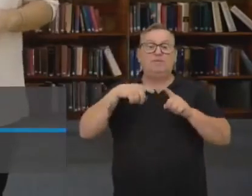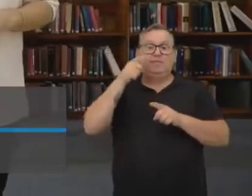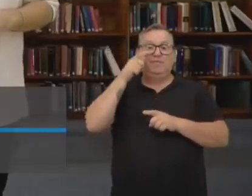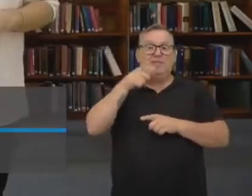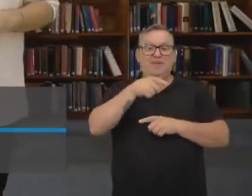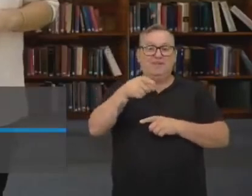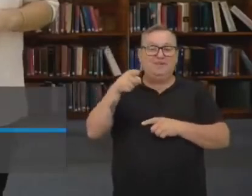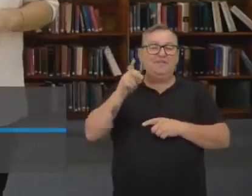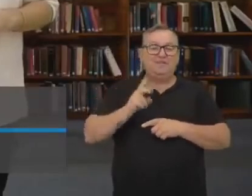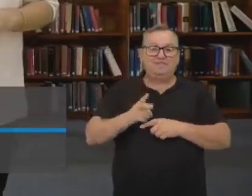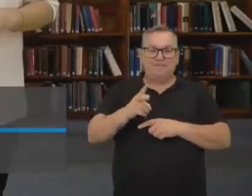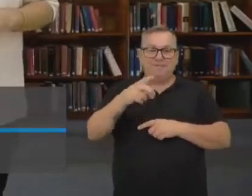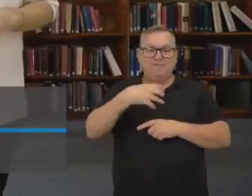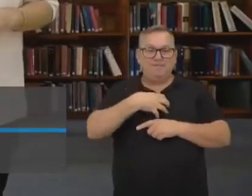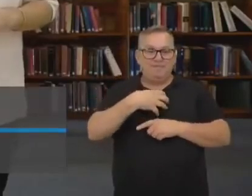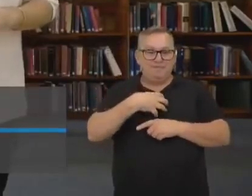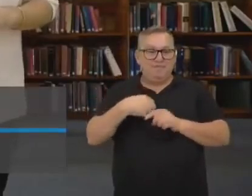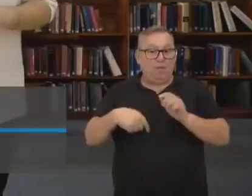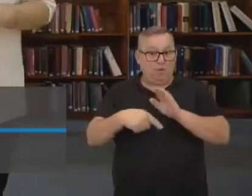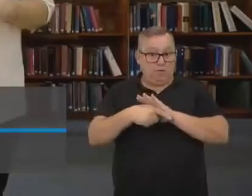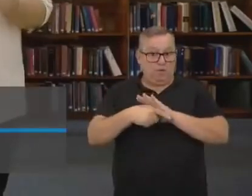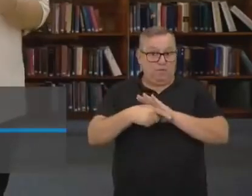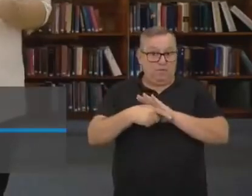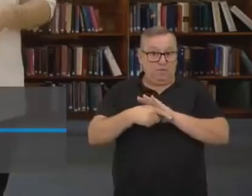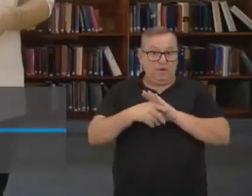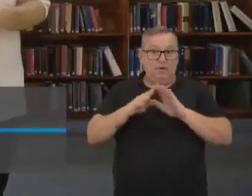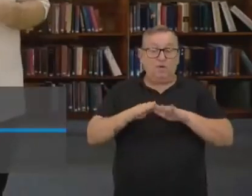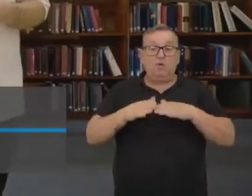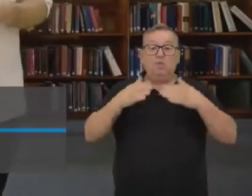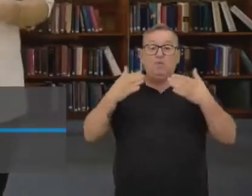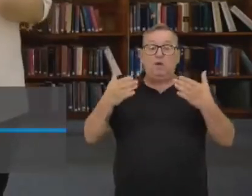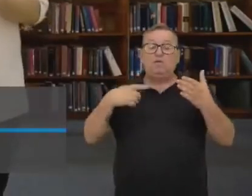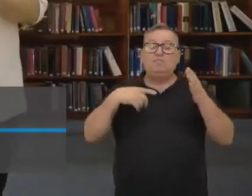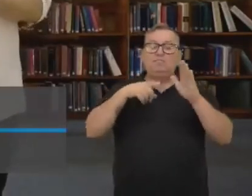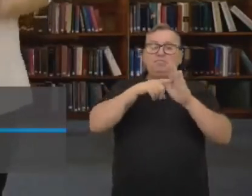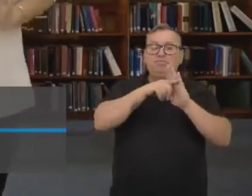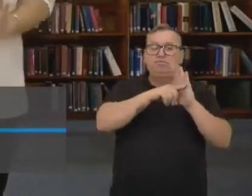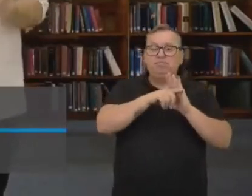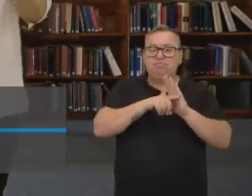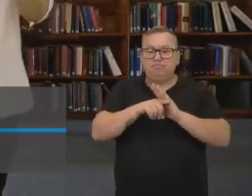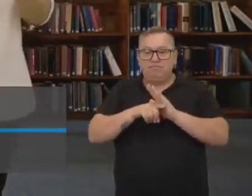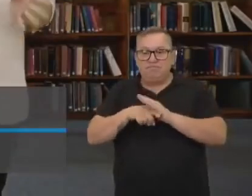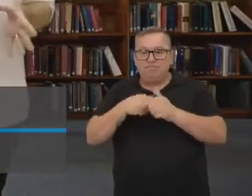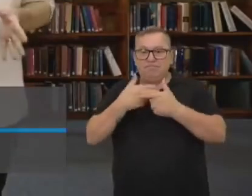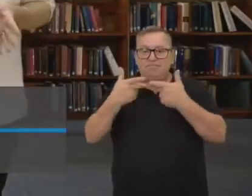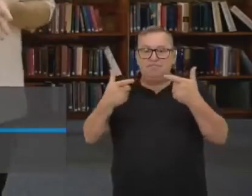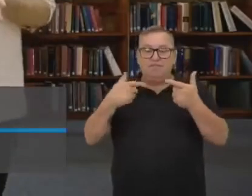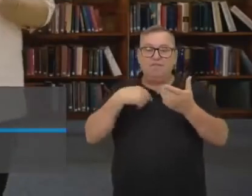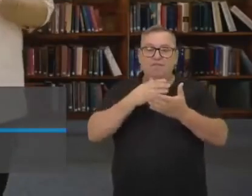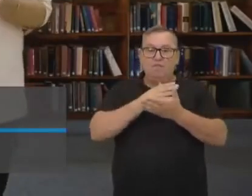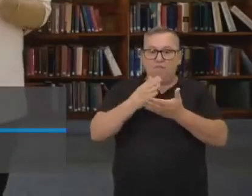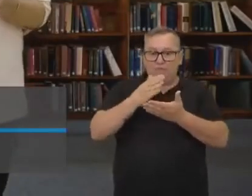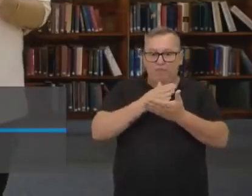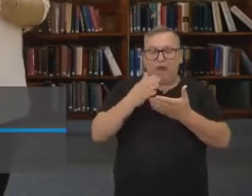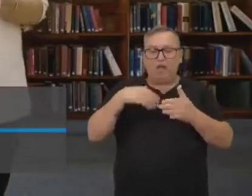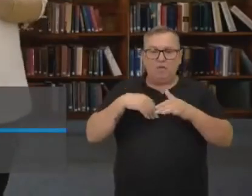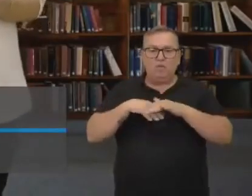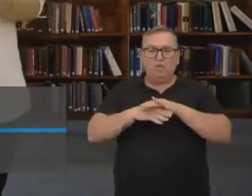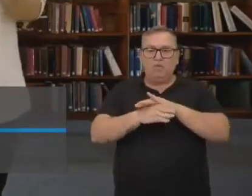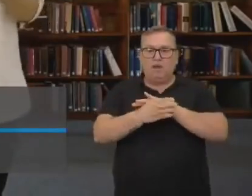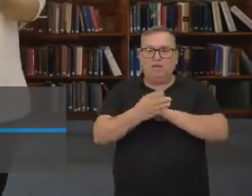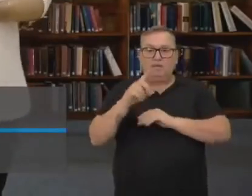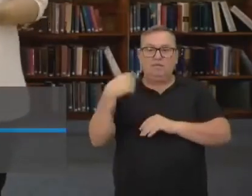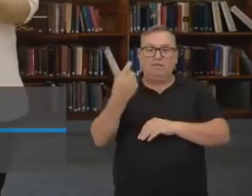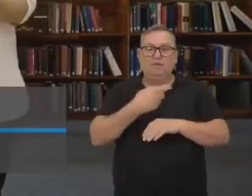você manter a ambientação funcionando. E quanto mais a gente pesquisa, por exemplo, num processo de criação, quando a gente fala disso em arte, né, professor? Nós